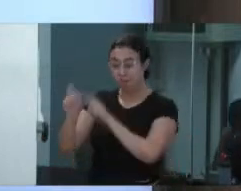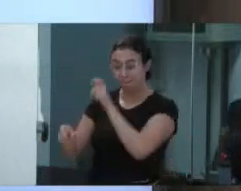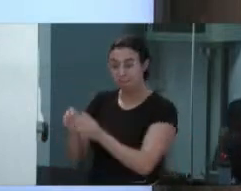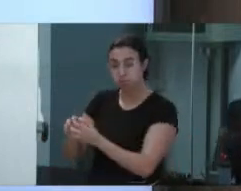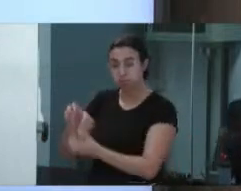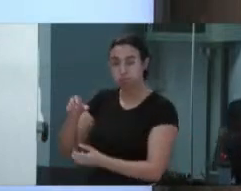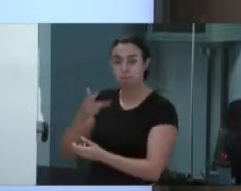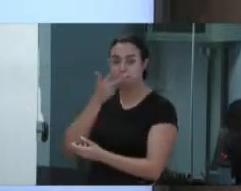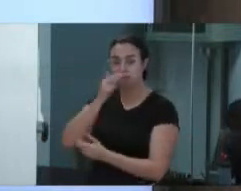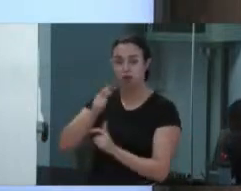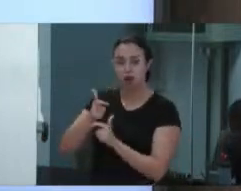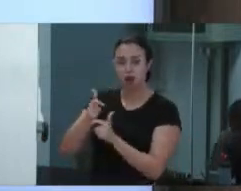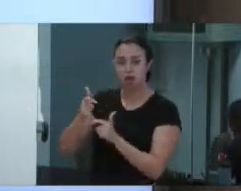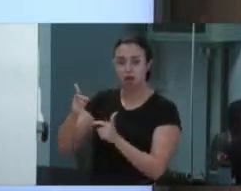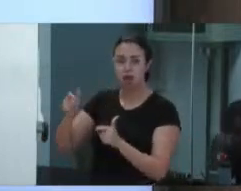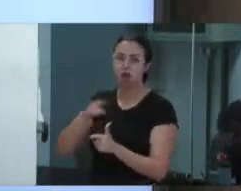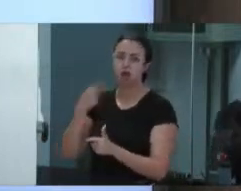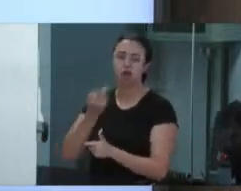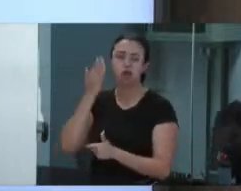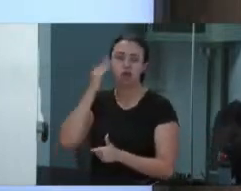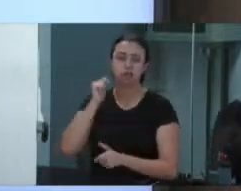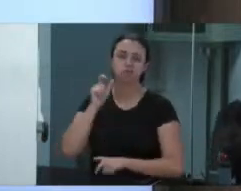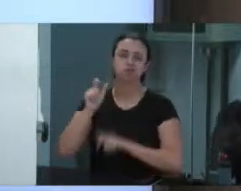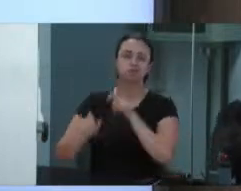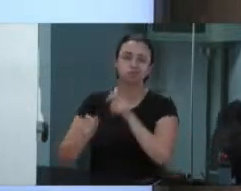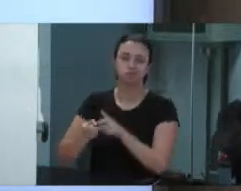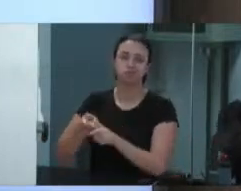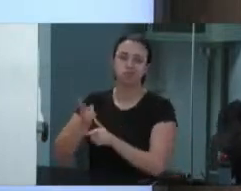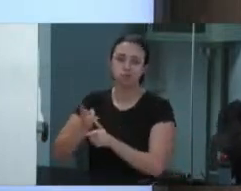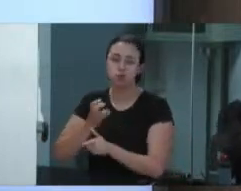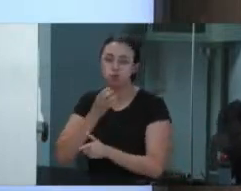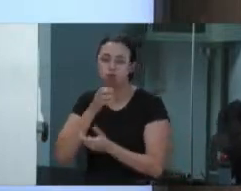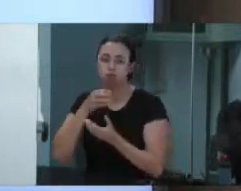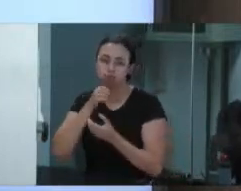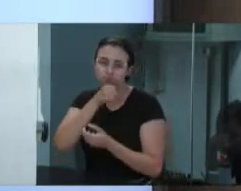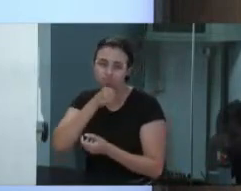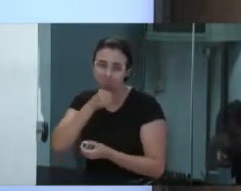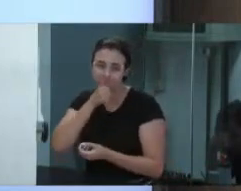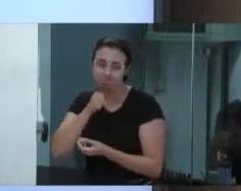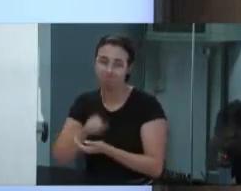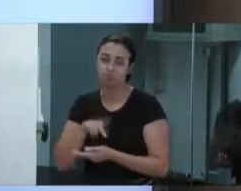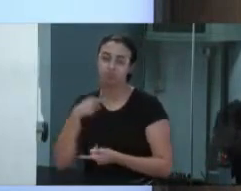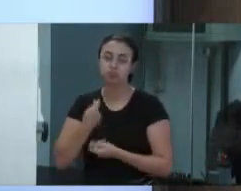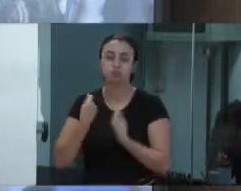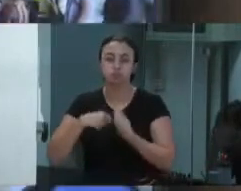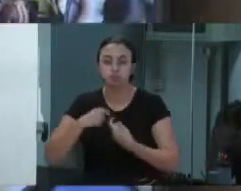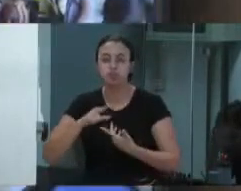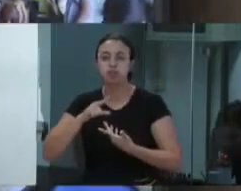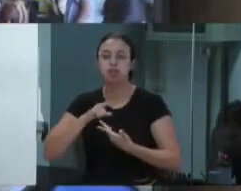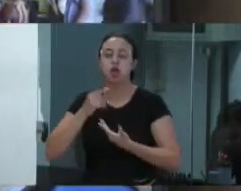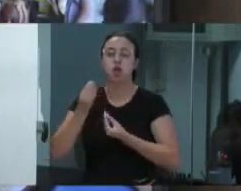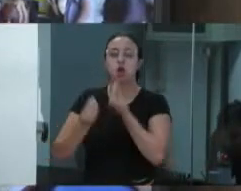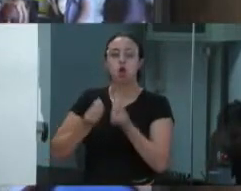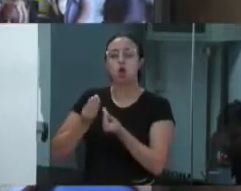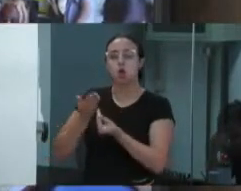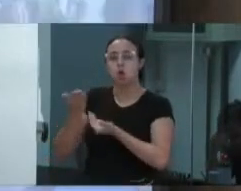crescente, né? A gente sabe do envelhecimento populacional e a gente tem envidado esforços para poder atender essa demanda.